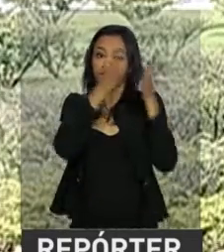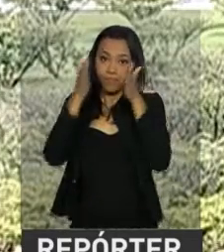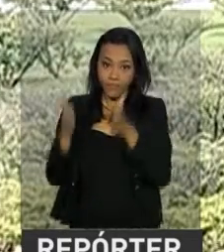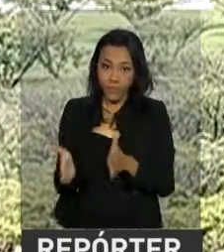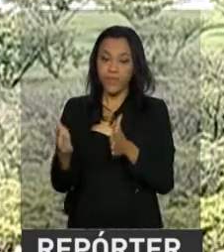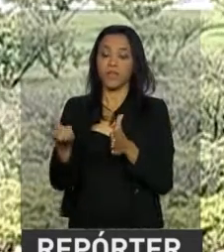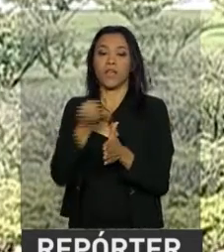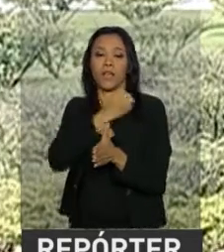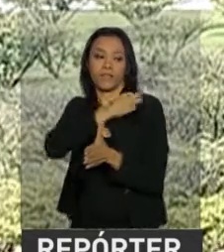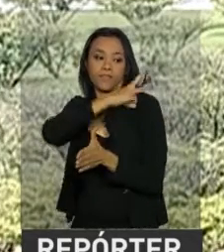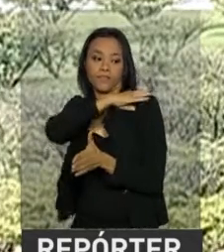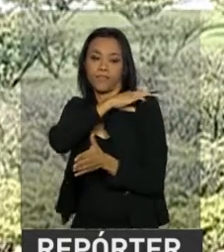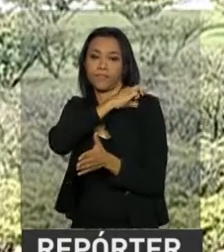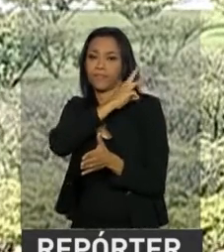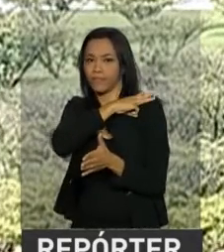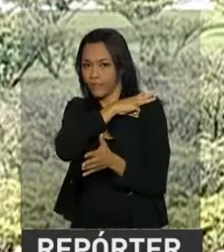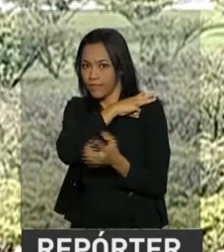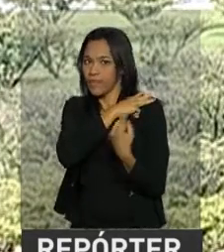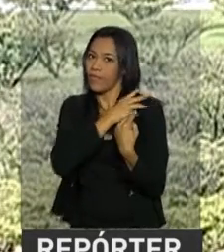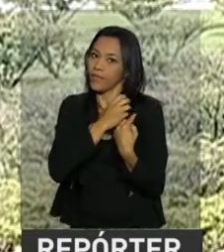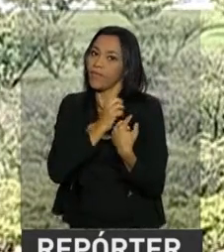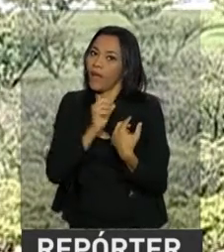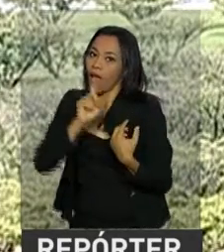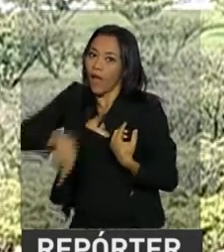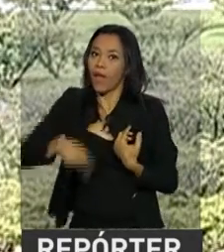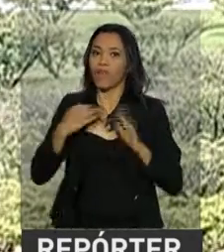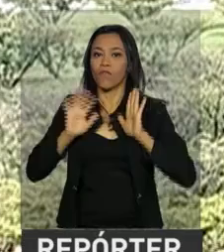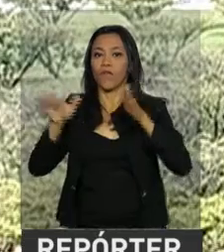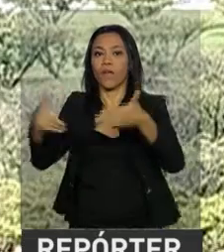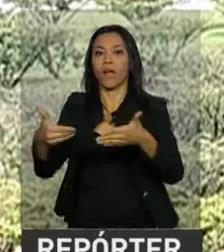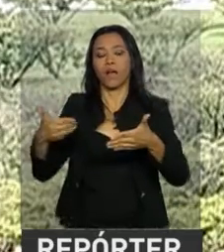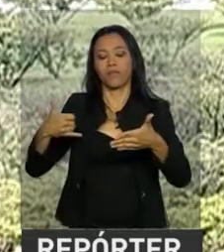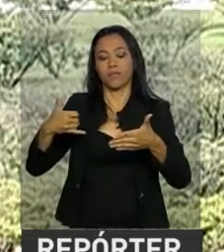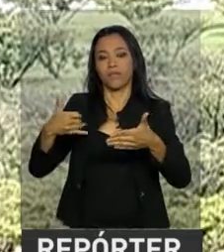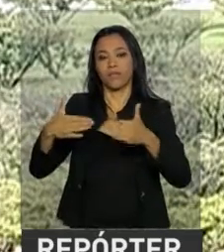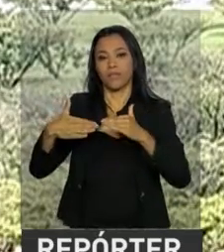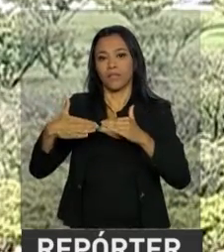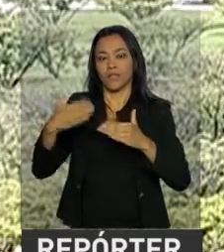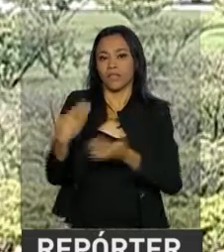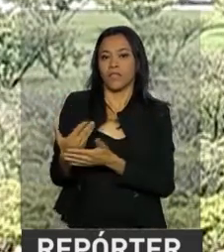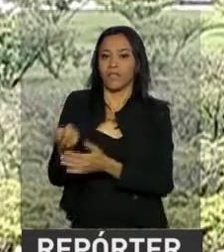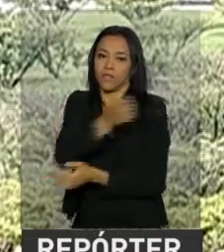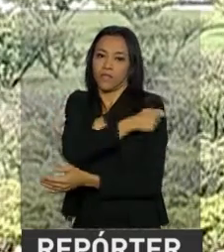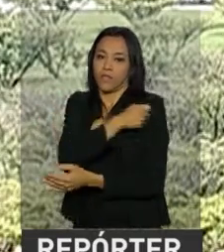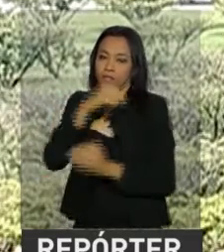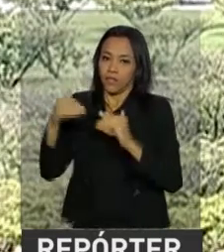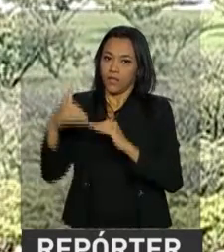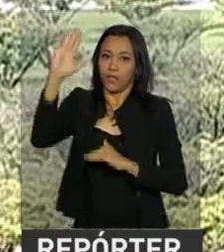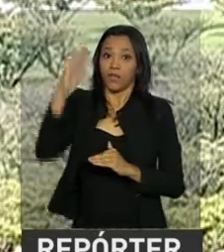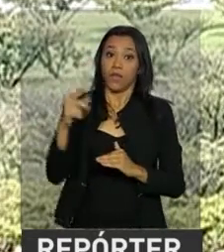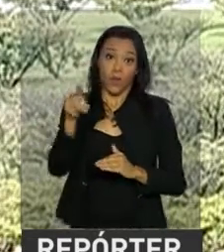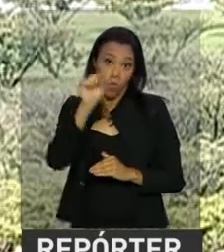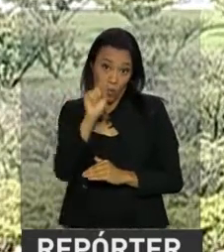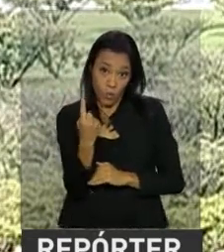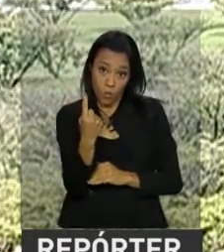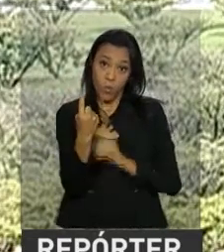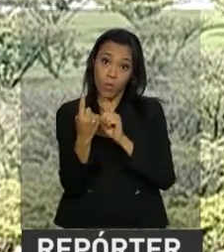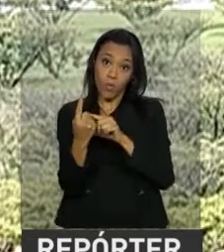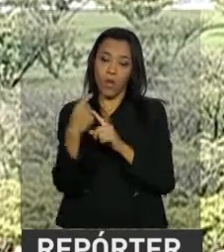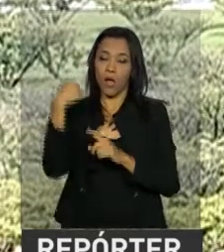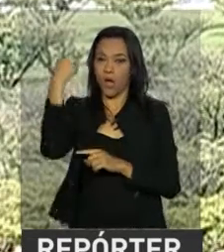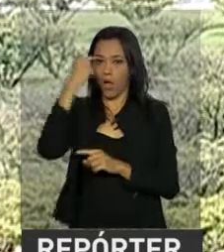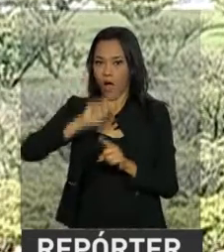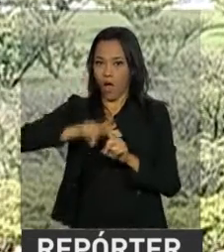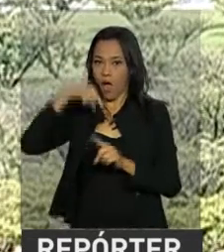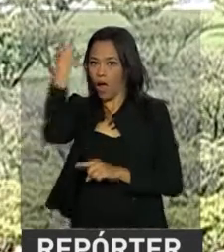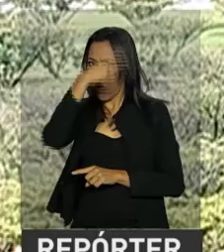ensino médio inovador é oferecido, é claro, para os estudantes maiores e tem duas modalidades. Uma com aumento da carga